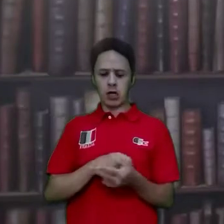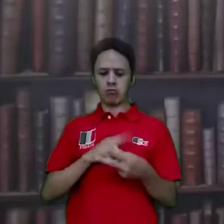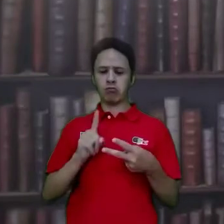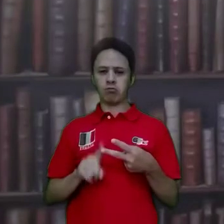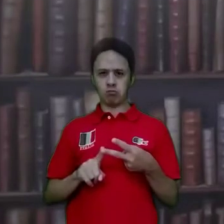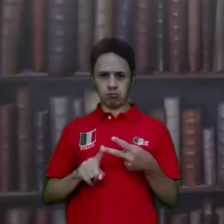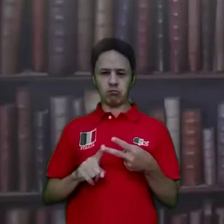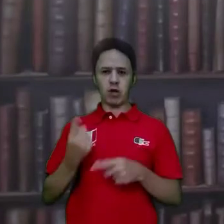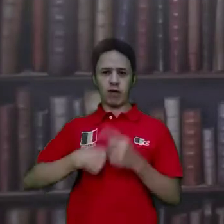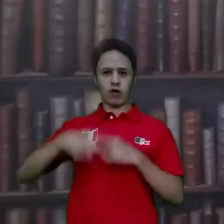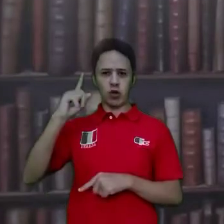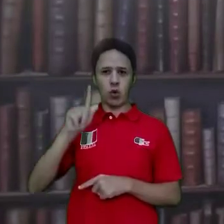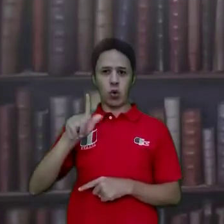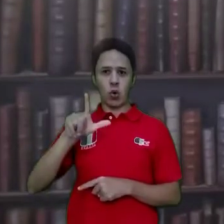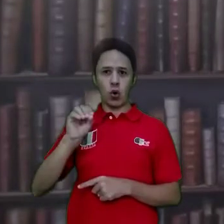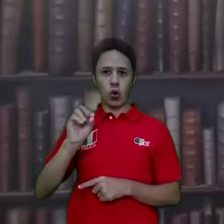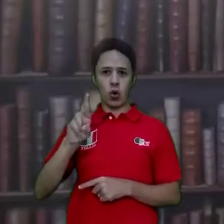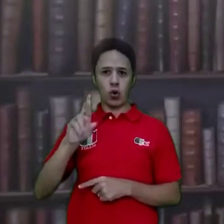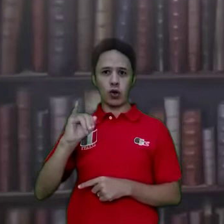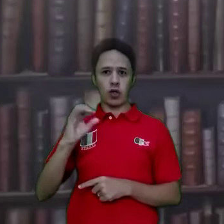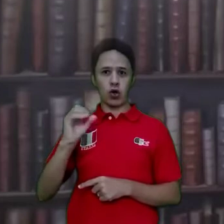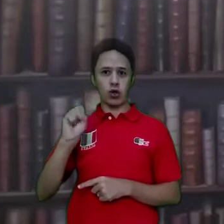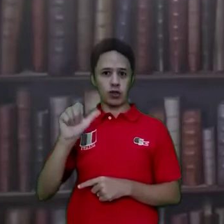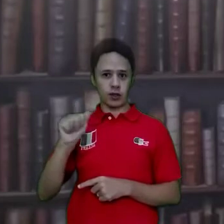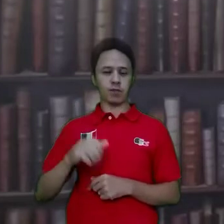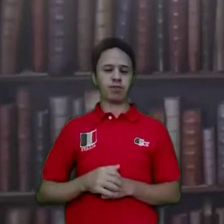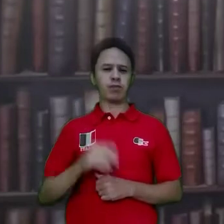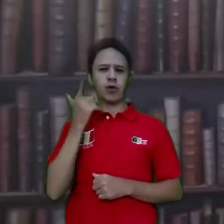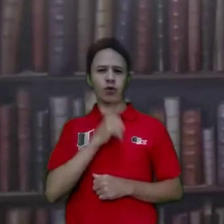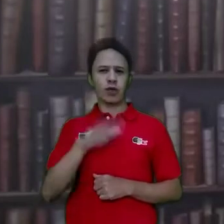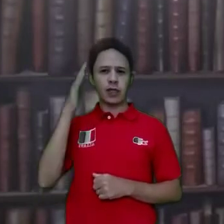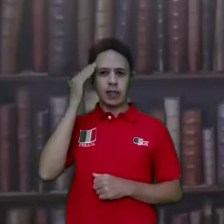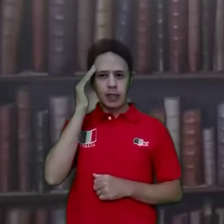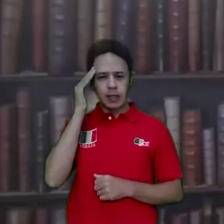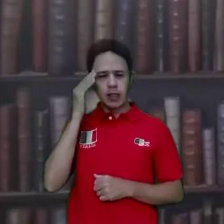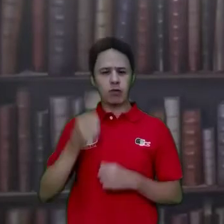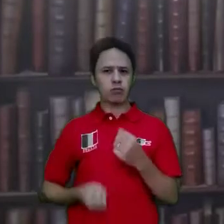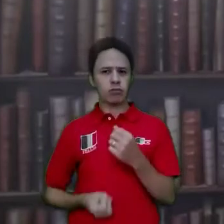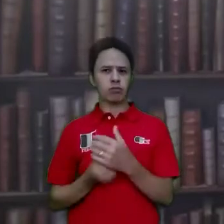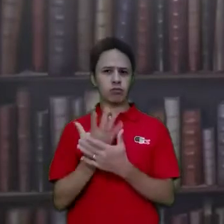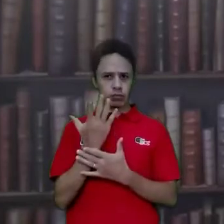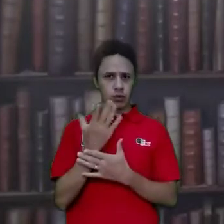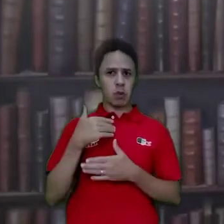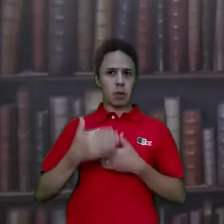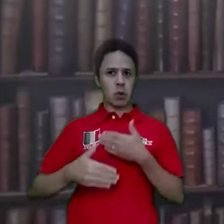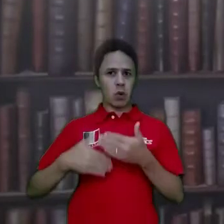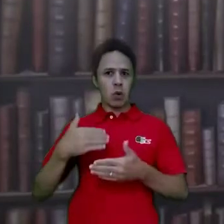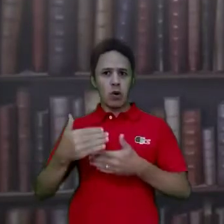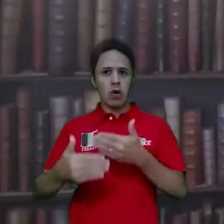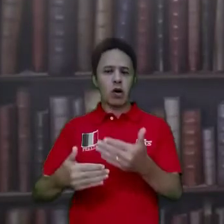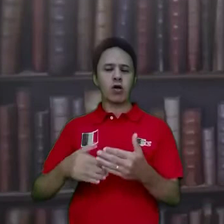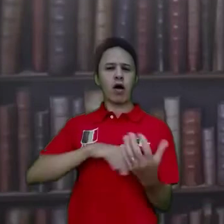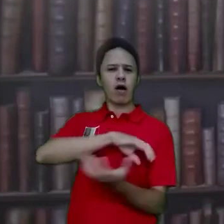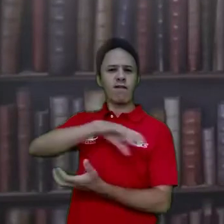Revolução Puritana e a Revolução Gloriosa. Para entendermos a eclosão